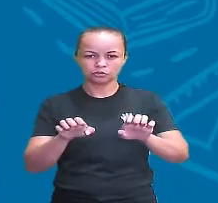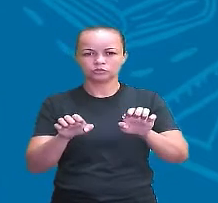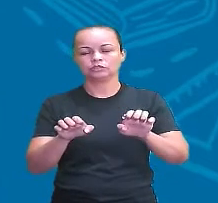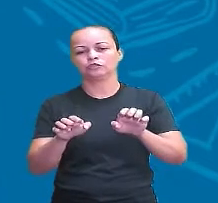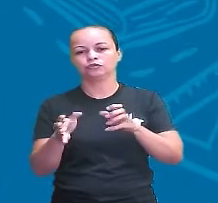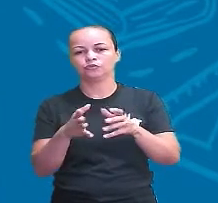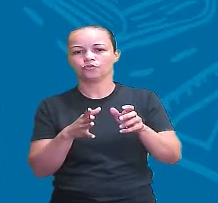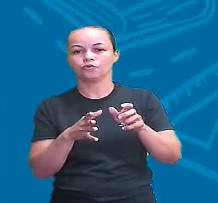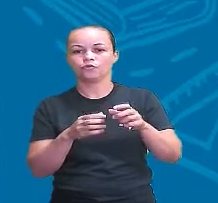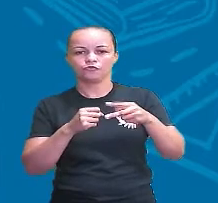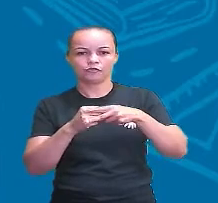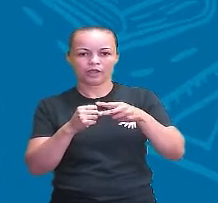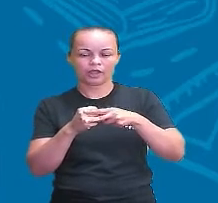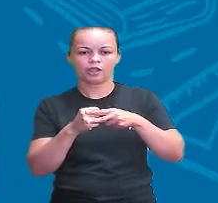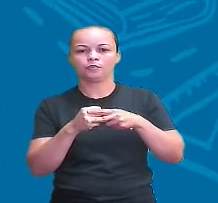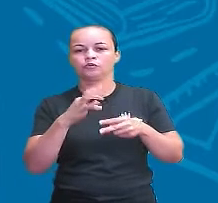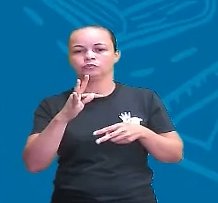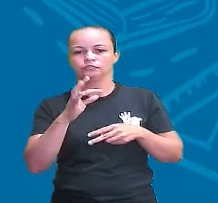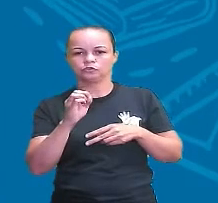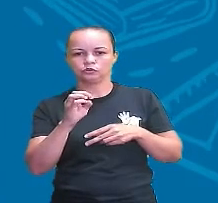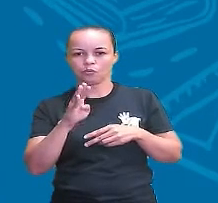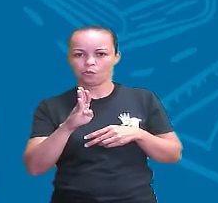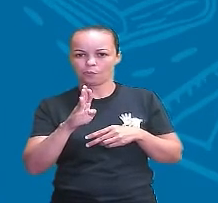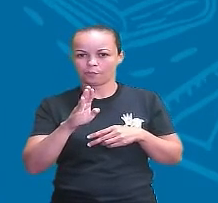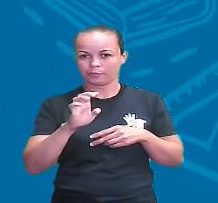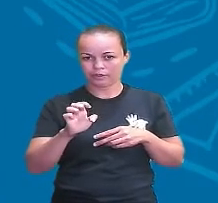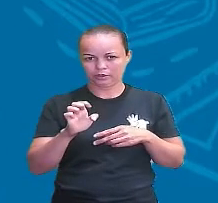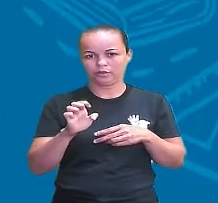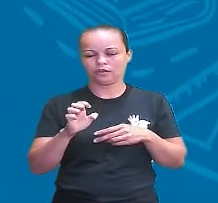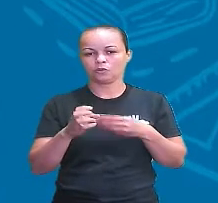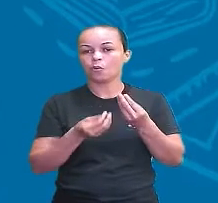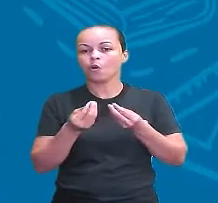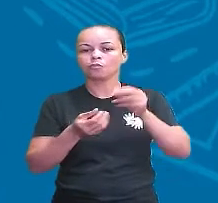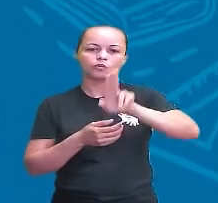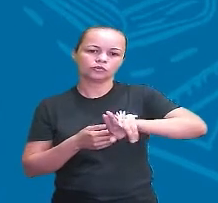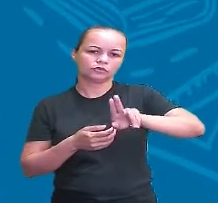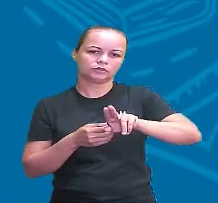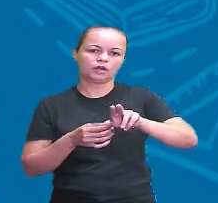is e are. Quando é que eu vou usar a forma adequada, certo?